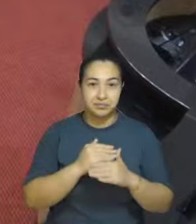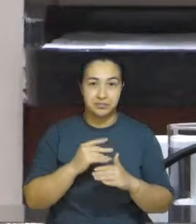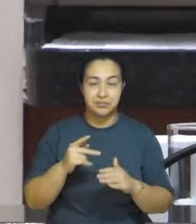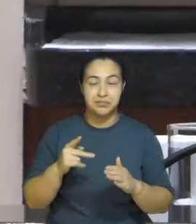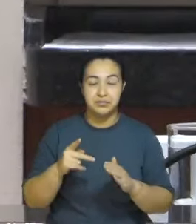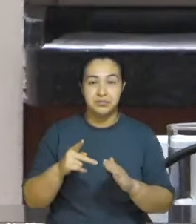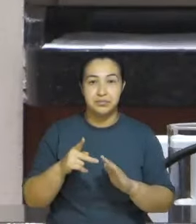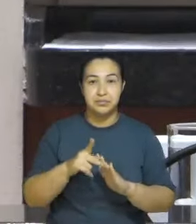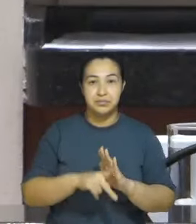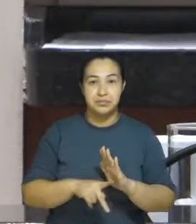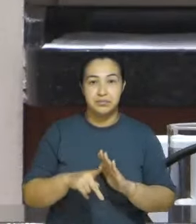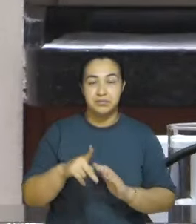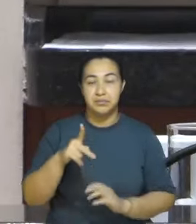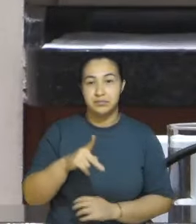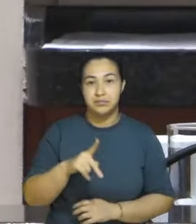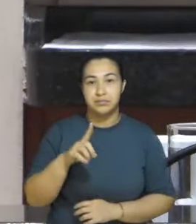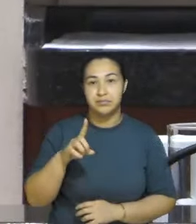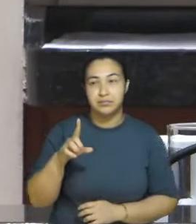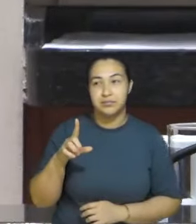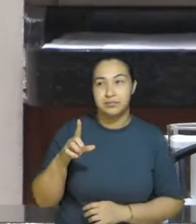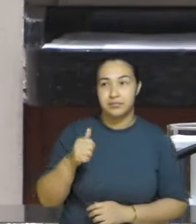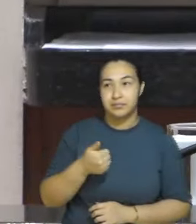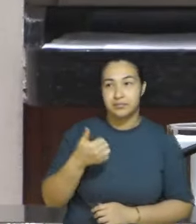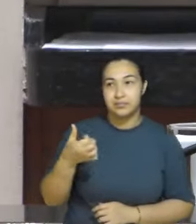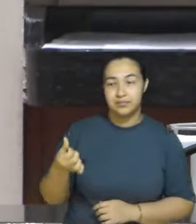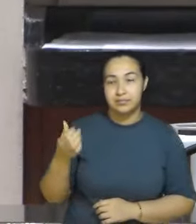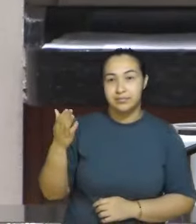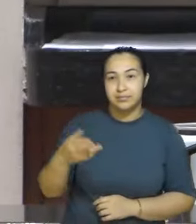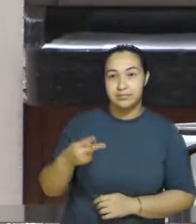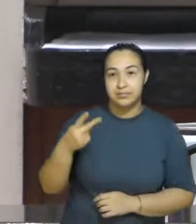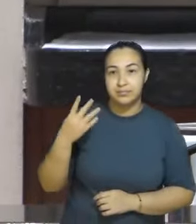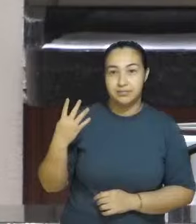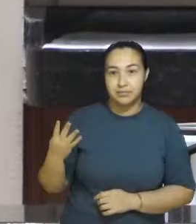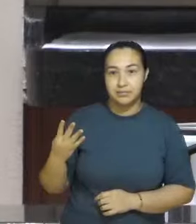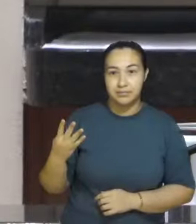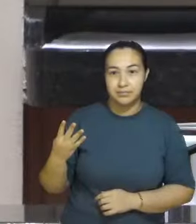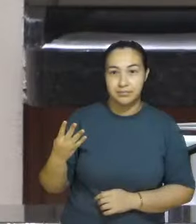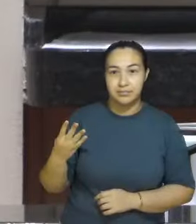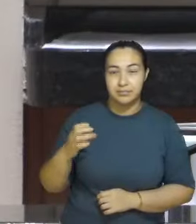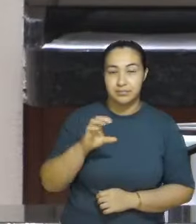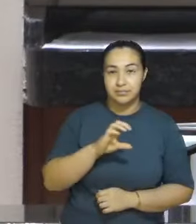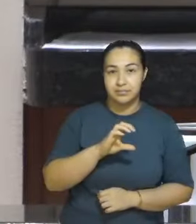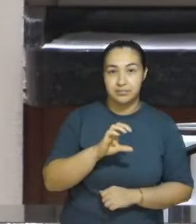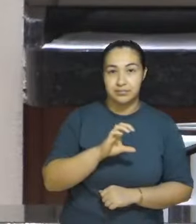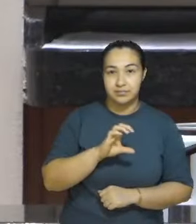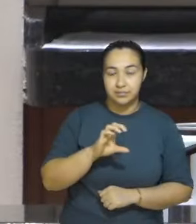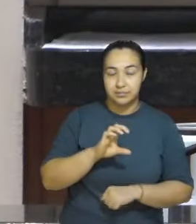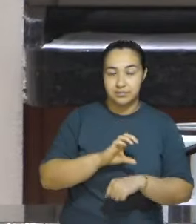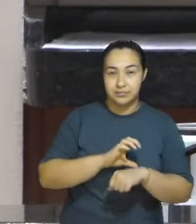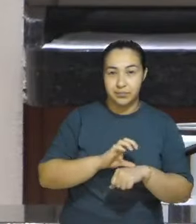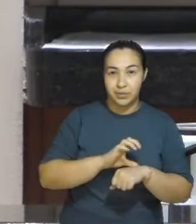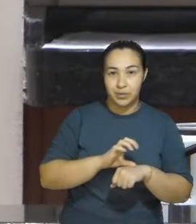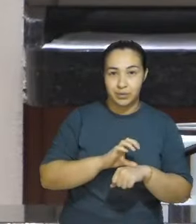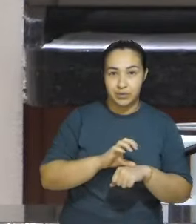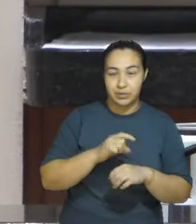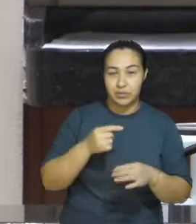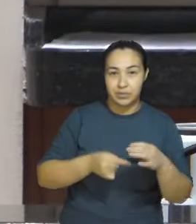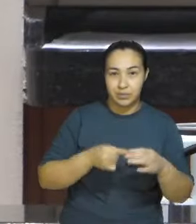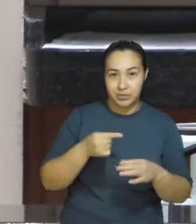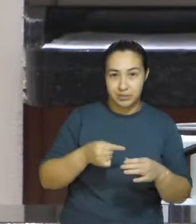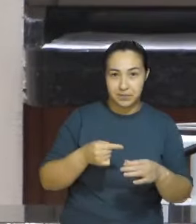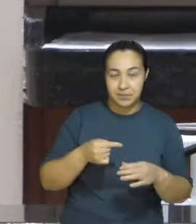final do projeto de decreto legislativo 16/2024, autoria Comissão de Constituição e Justiça, suspende a execução dos artigos 2º e 4º